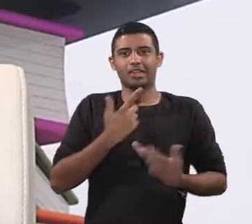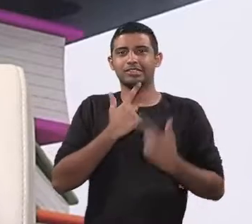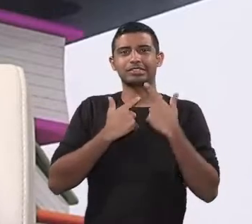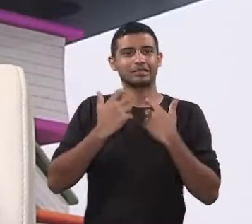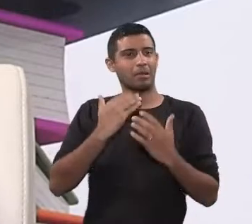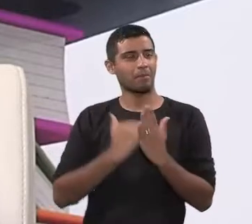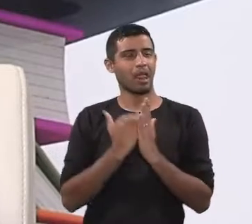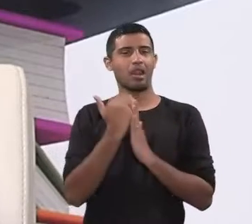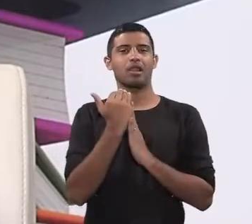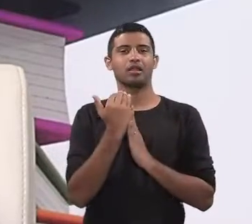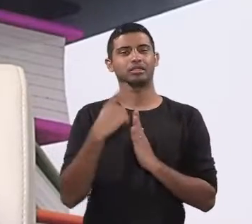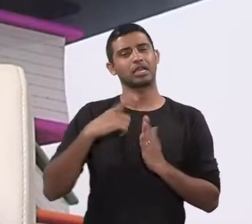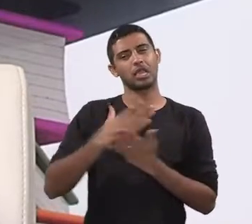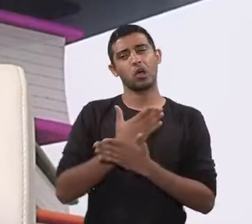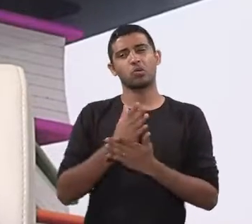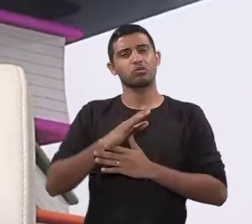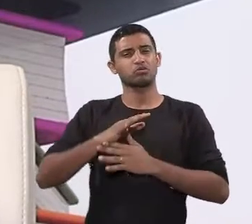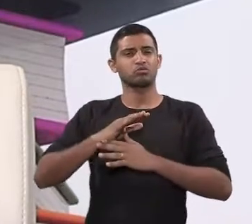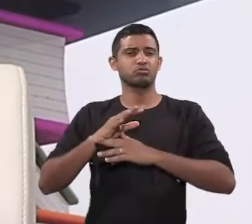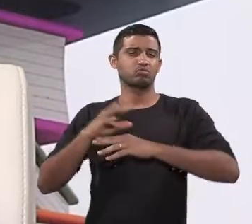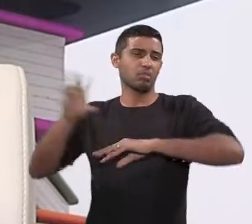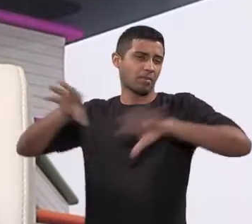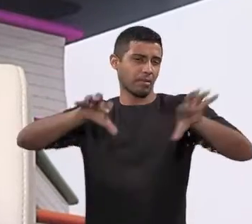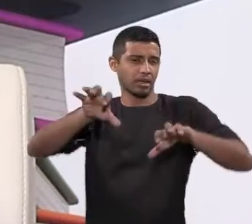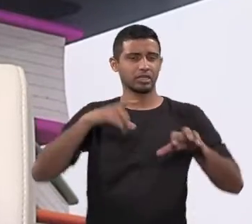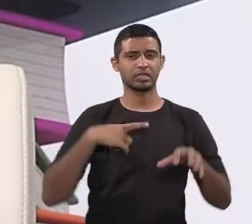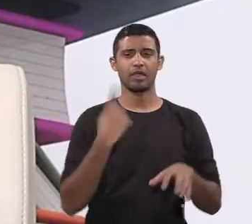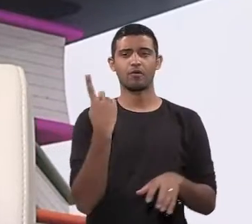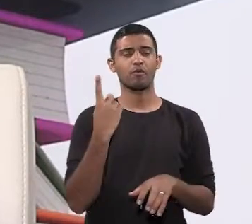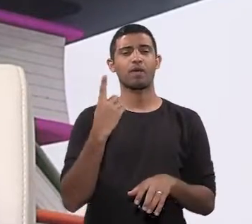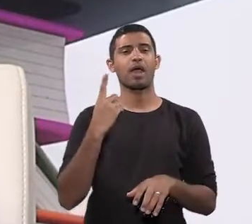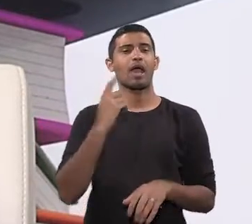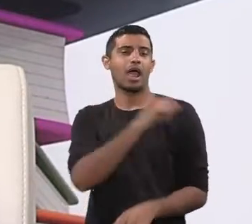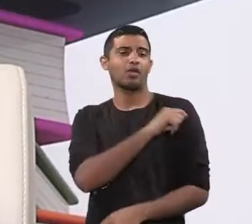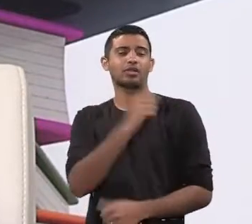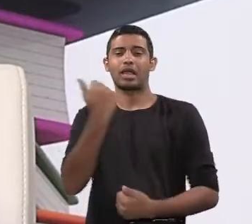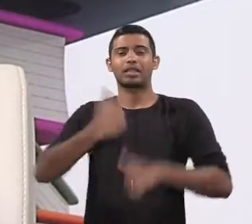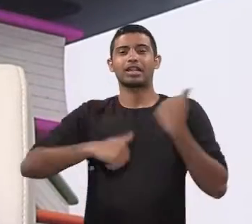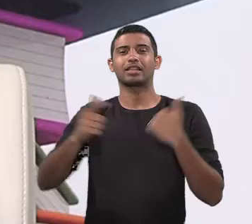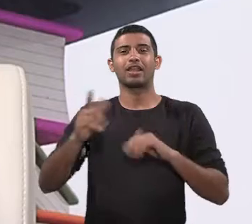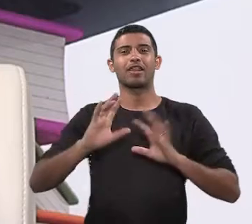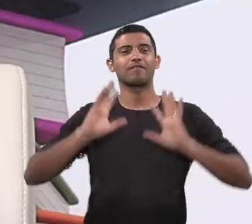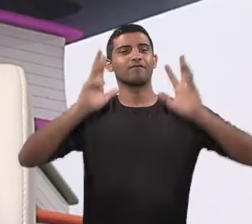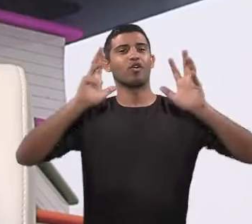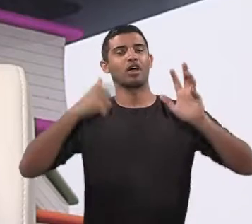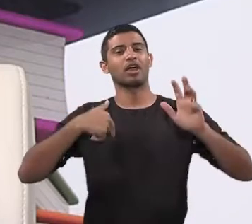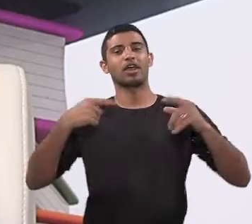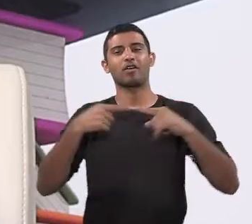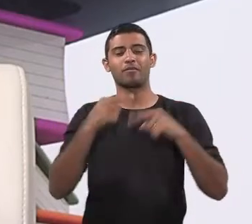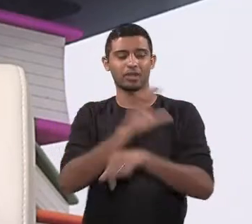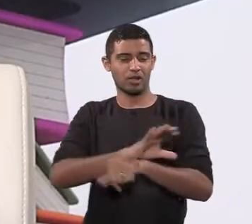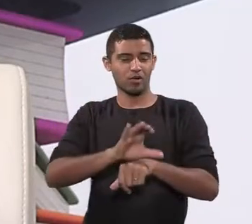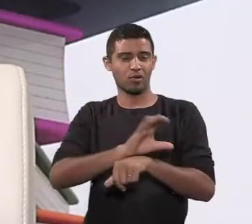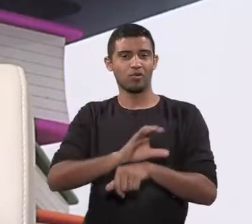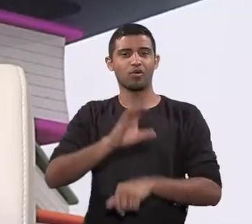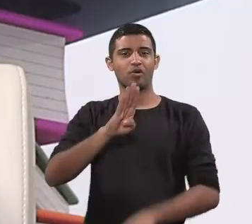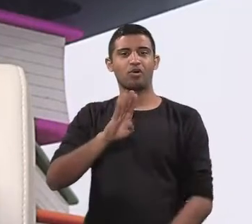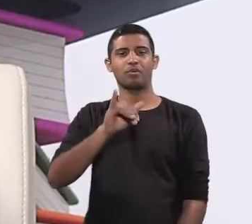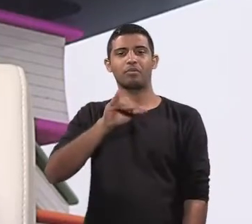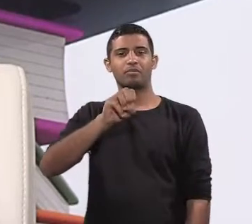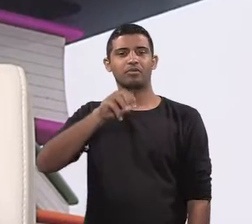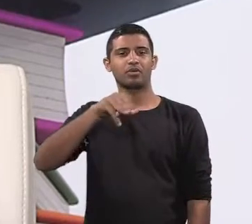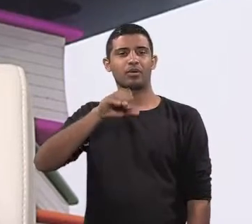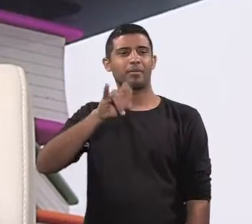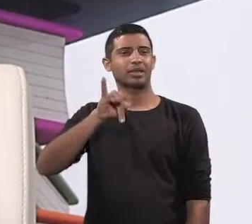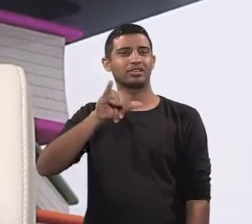realmente estão mais mesclados. Eu tenho uma aluna atleta de vôlei, ela é do curso de biomedicina. E aí,